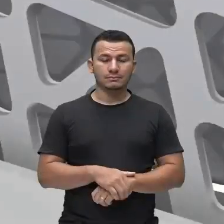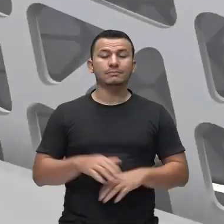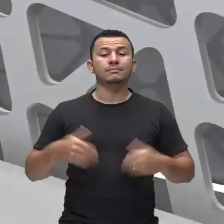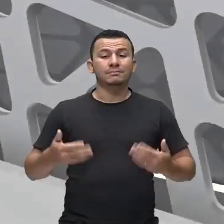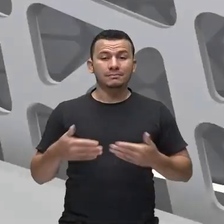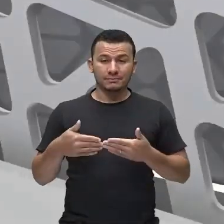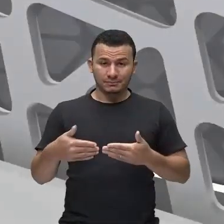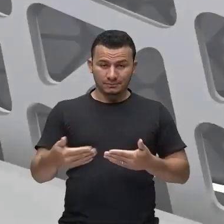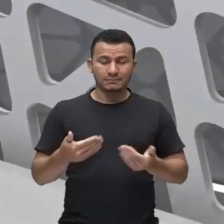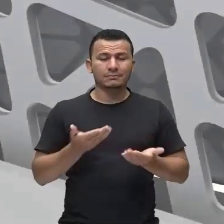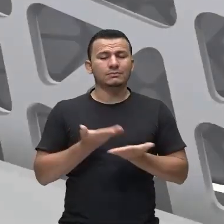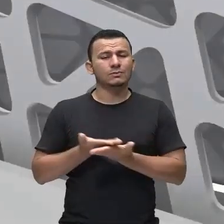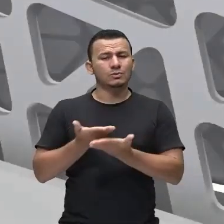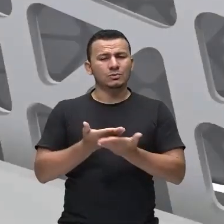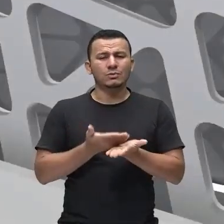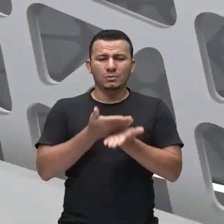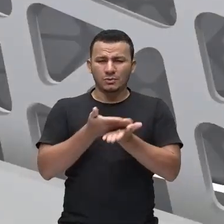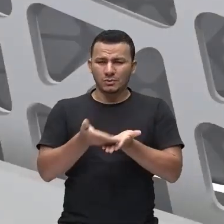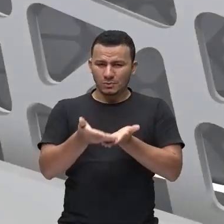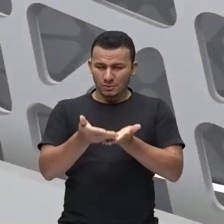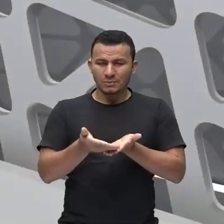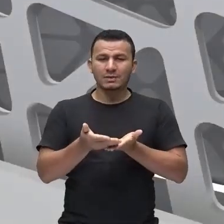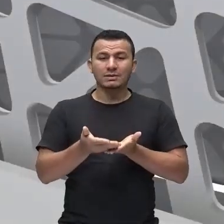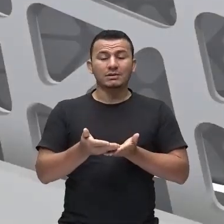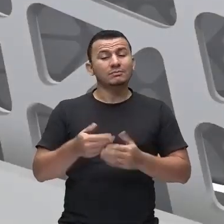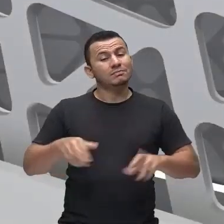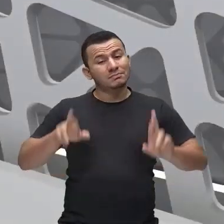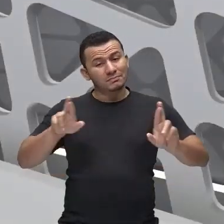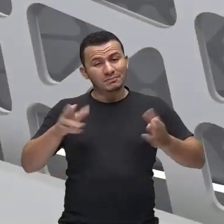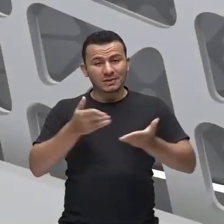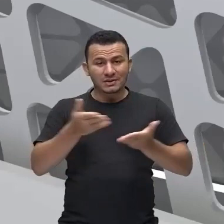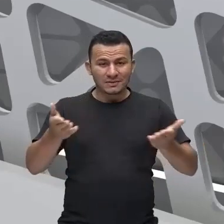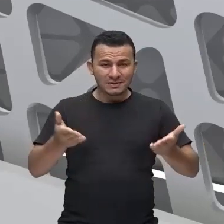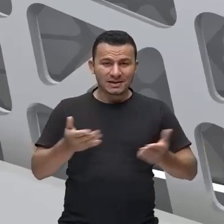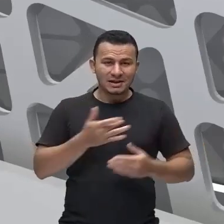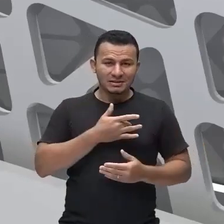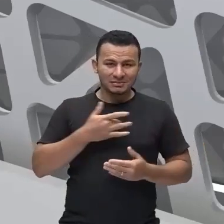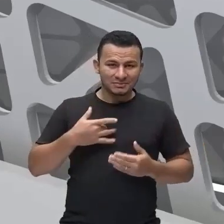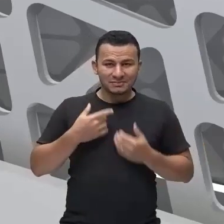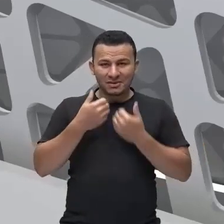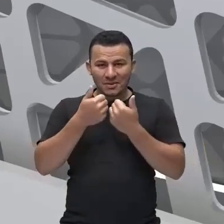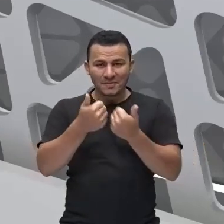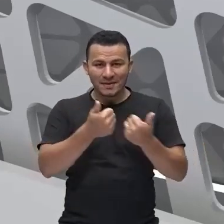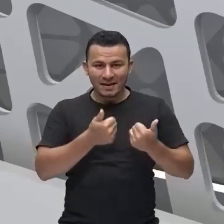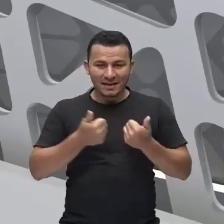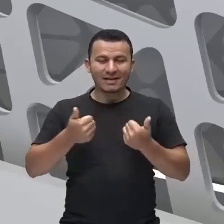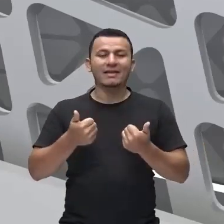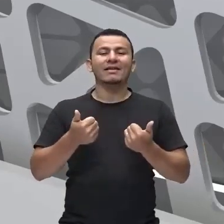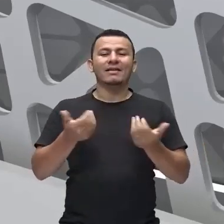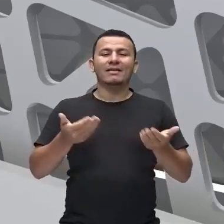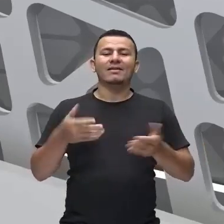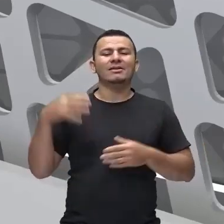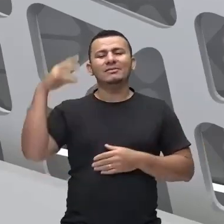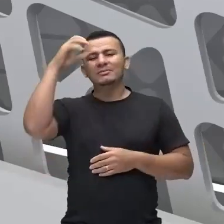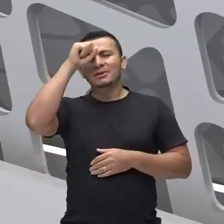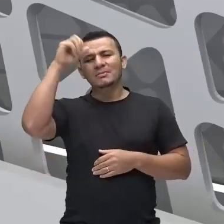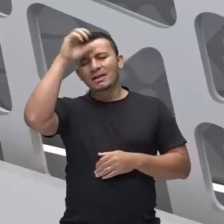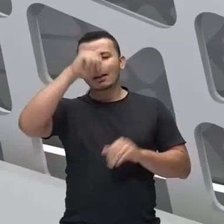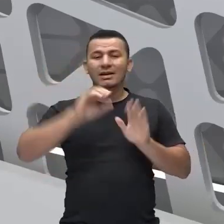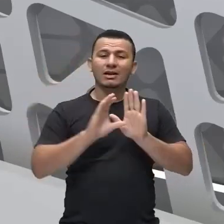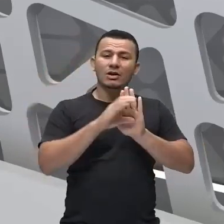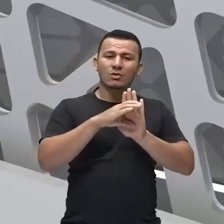Vamos então iniciar essa aula, espero que estejam todos bem. Vamos aprender agora conceitos